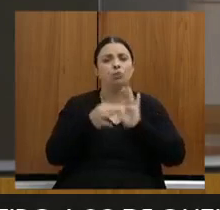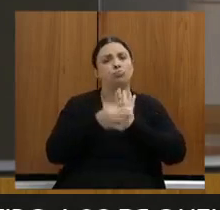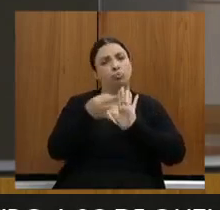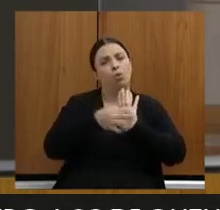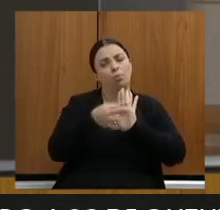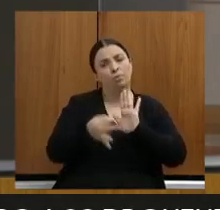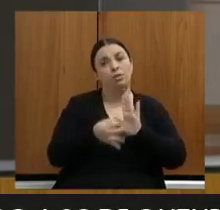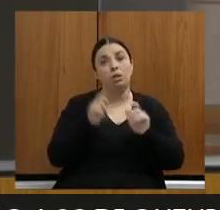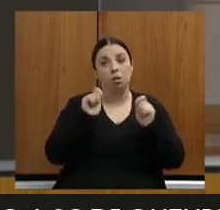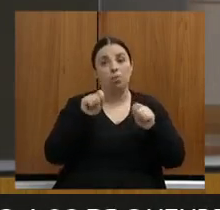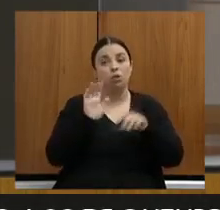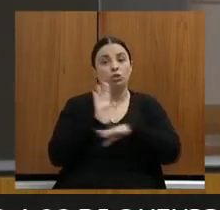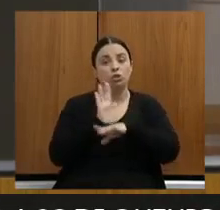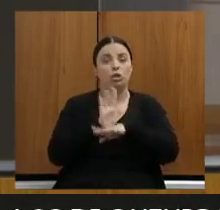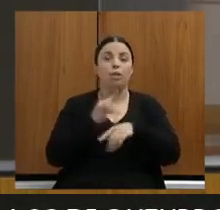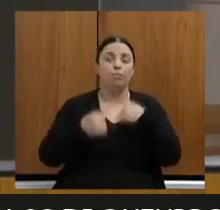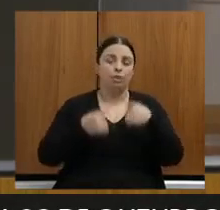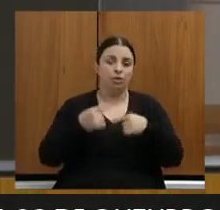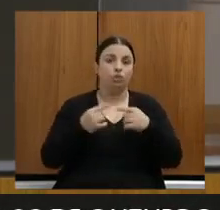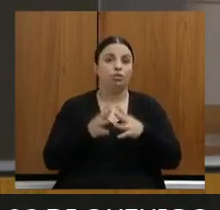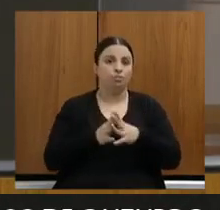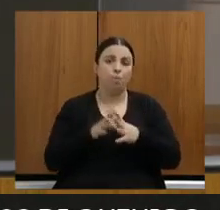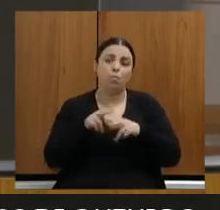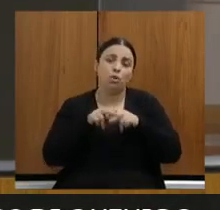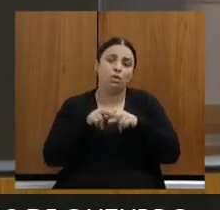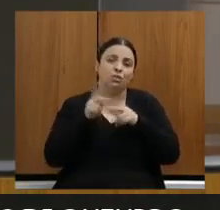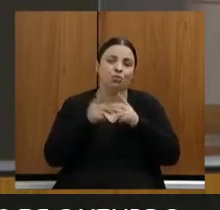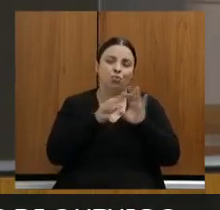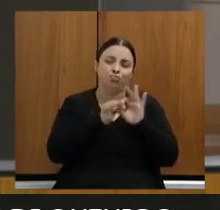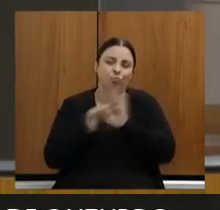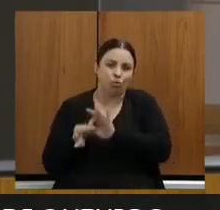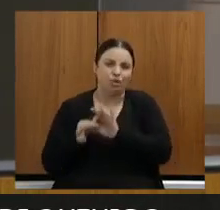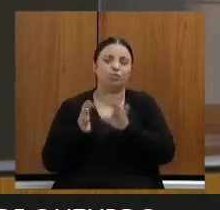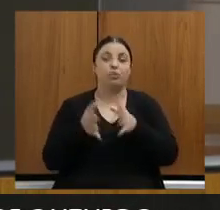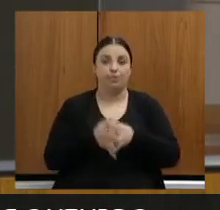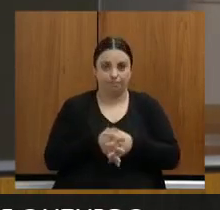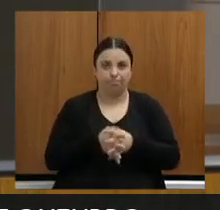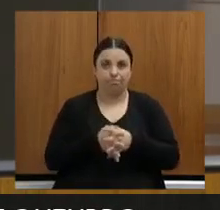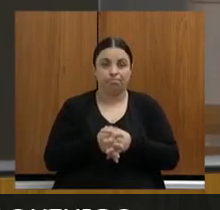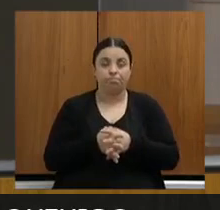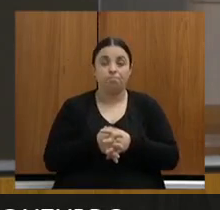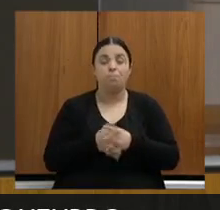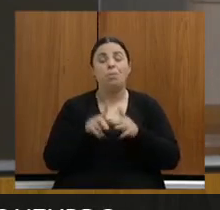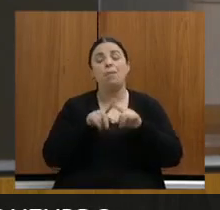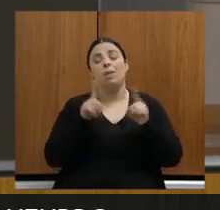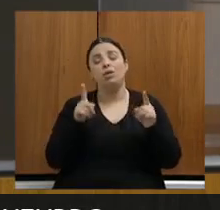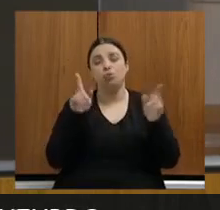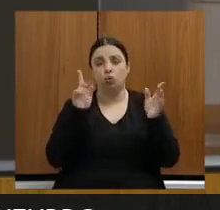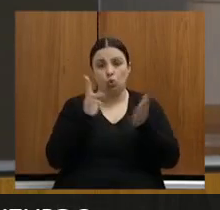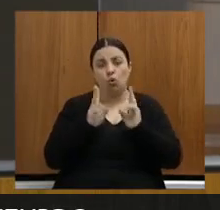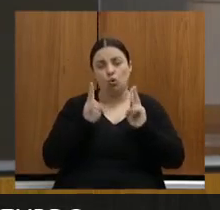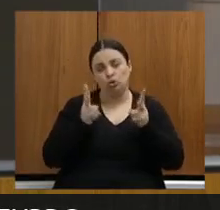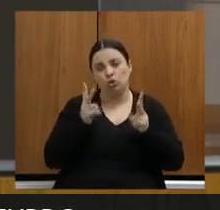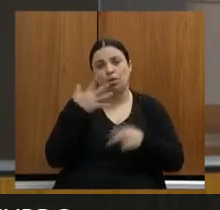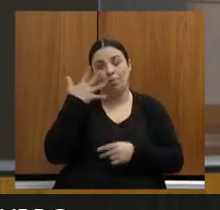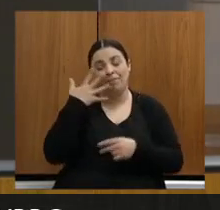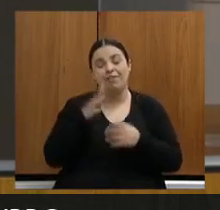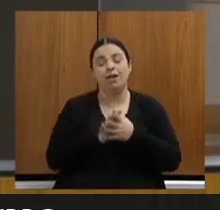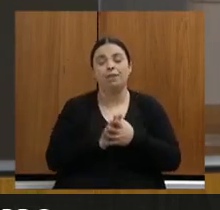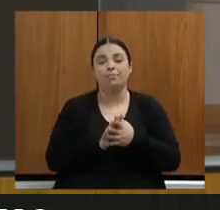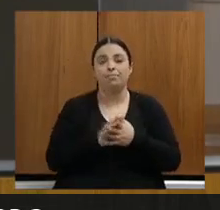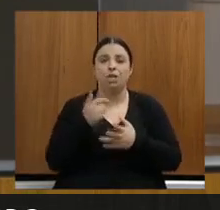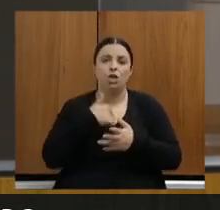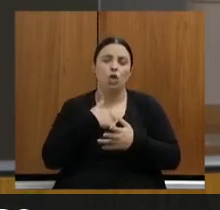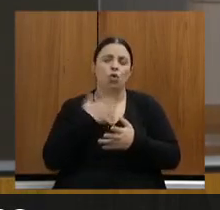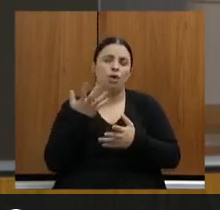podem colaborar na política Ah é Então é dando prosseguimento aqui eu queria fazer